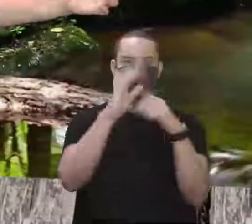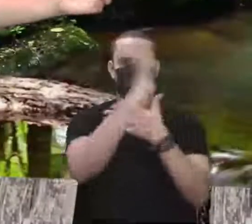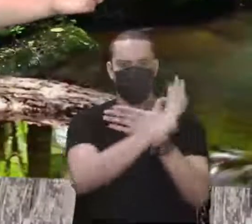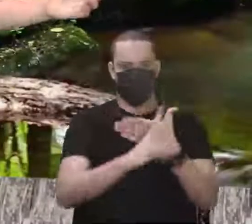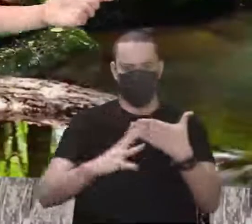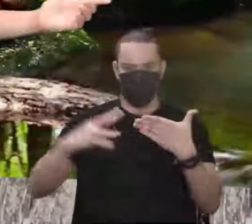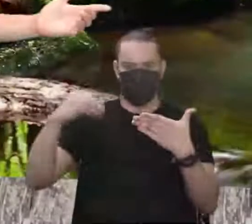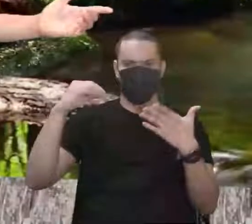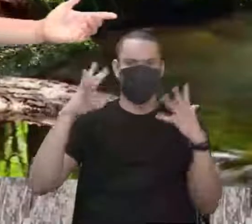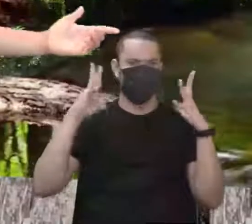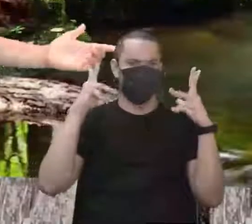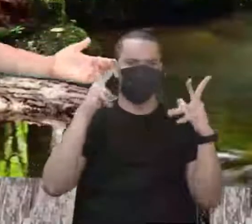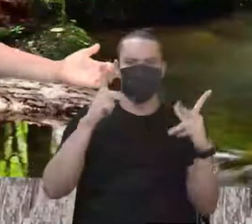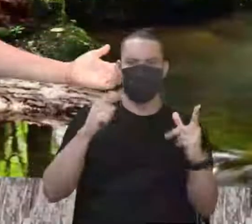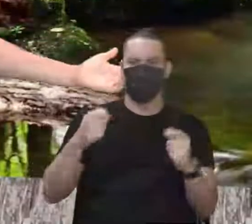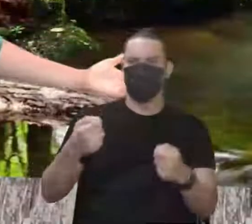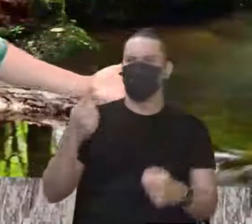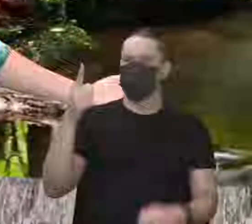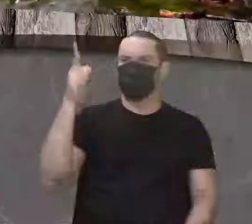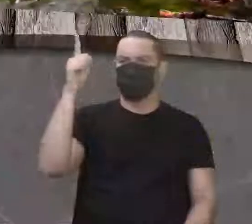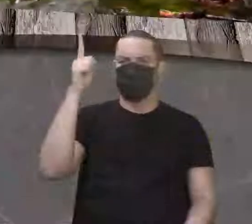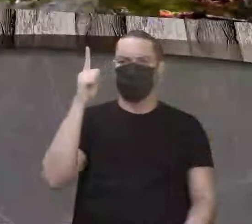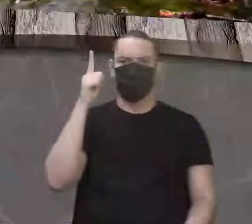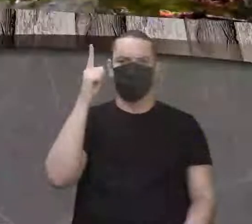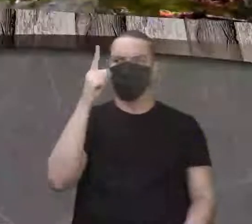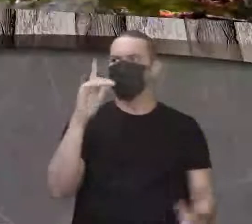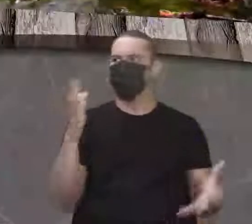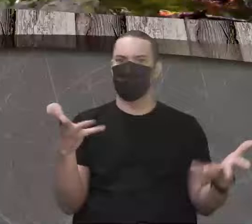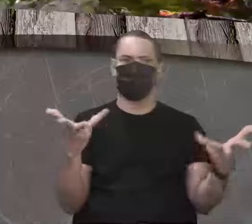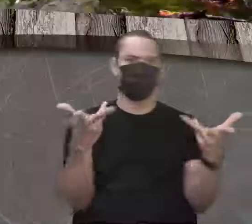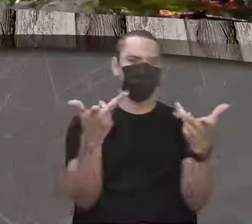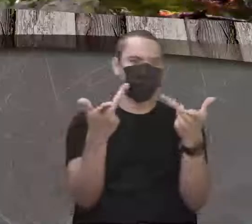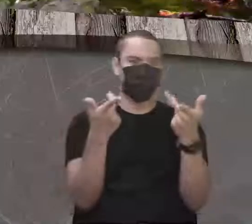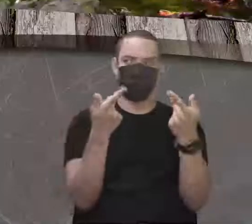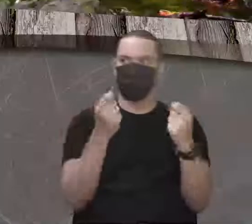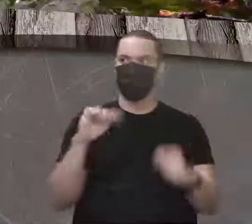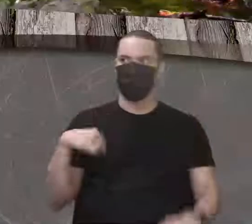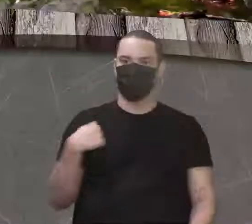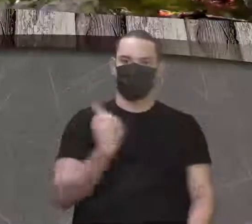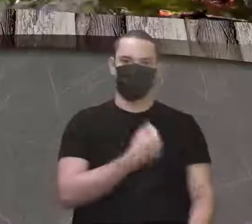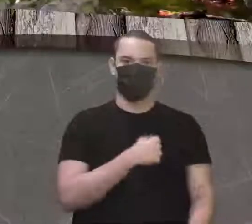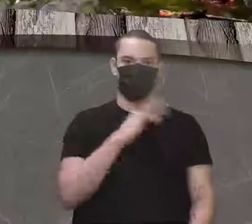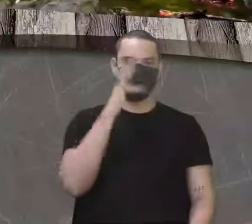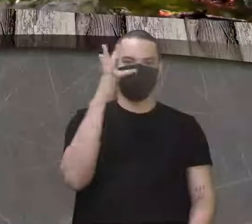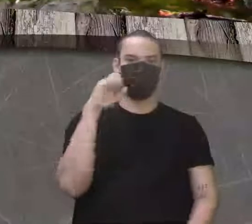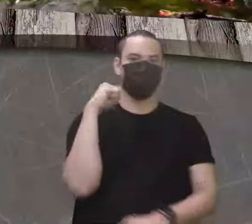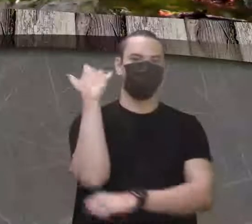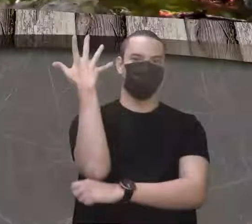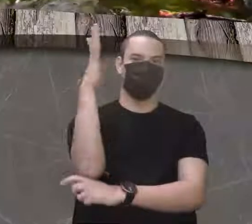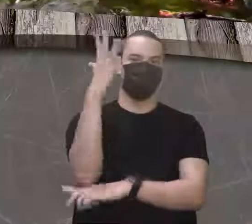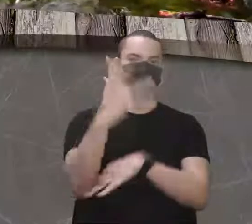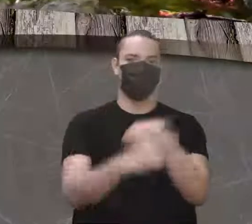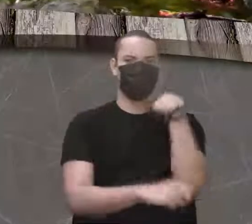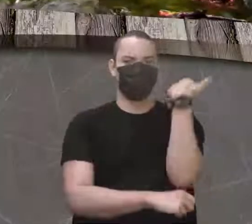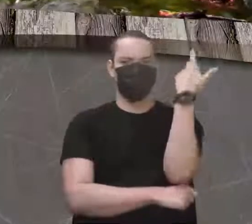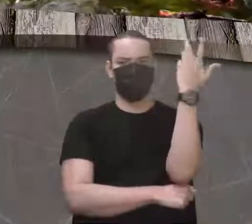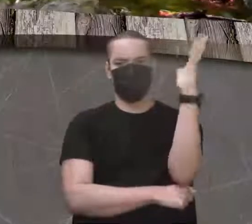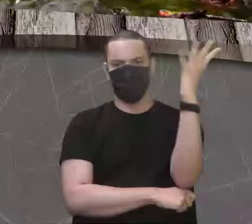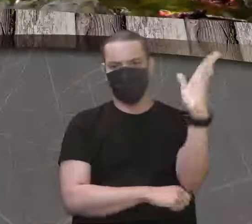aqui, exuberante, maravilhosa. Não tem como falar da Amazônia, né, galera? Na nossa floresta,